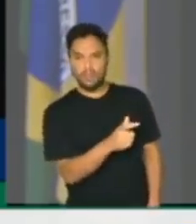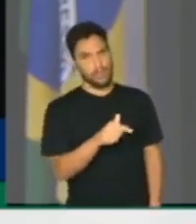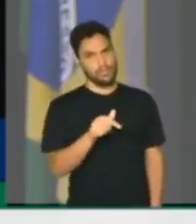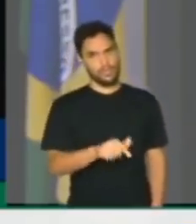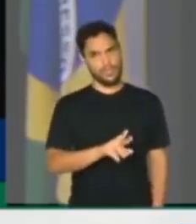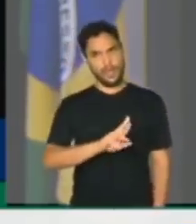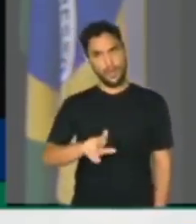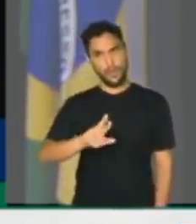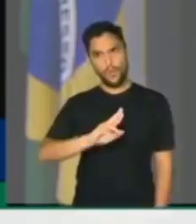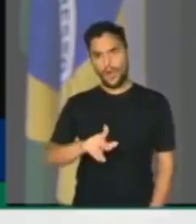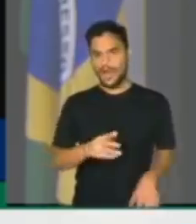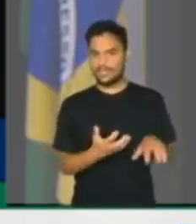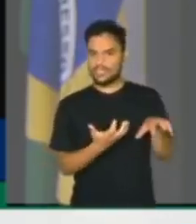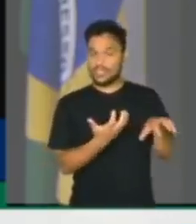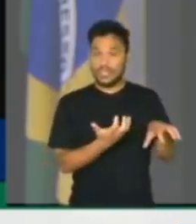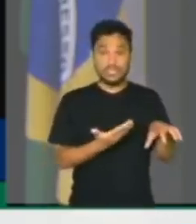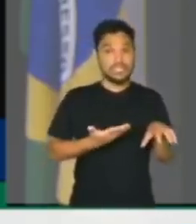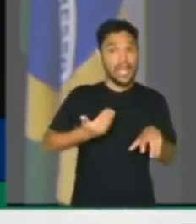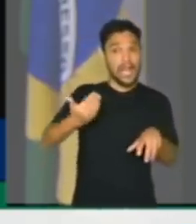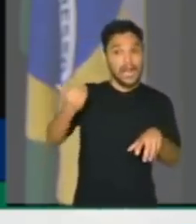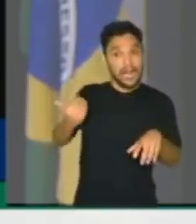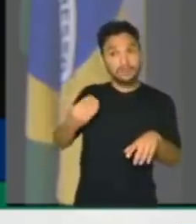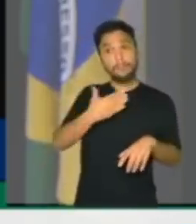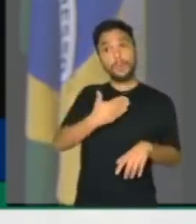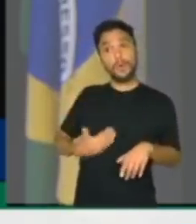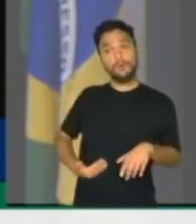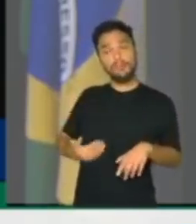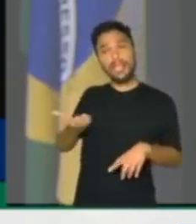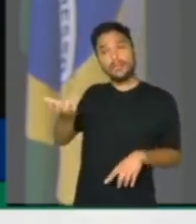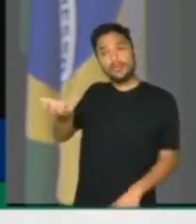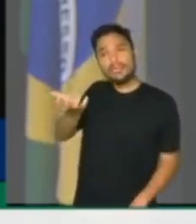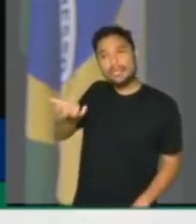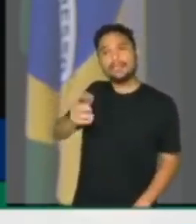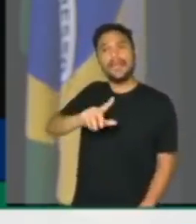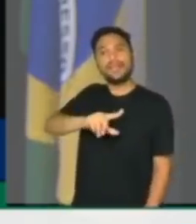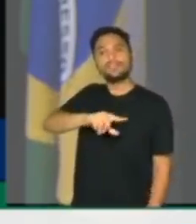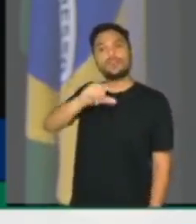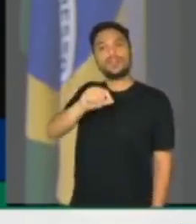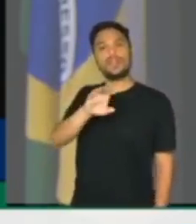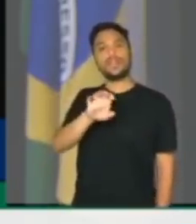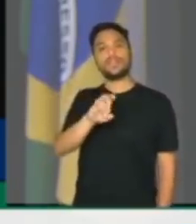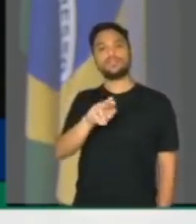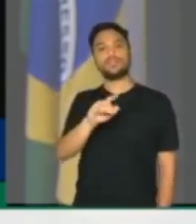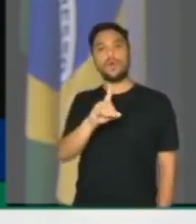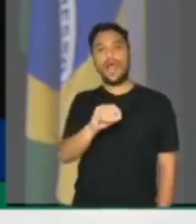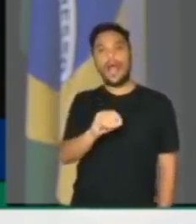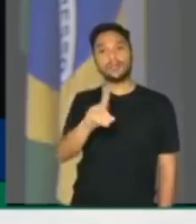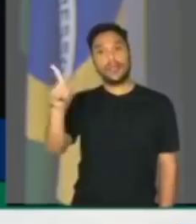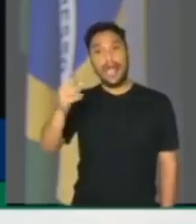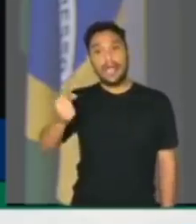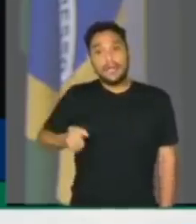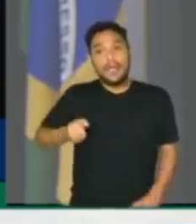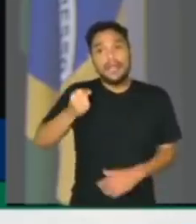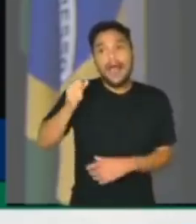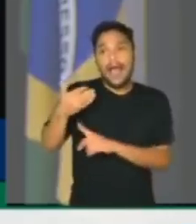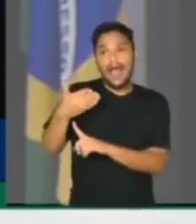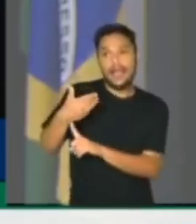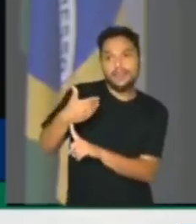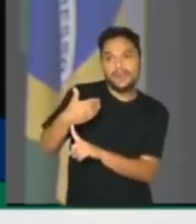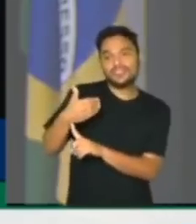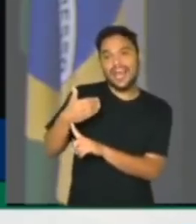nacional não era chantagista quando o governo queria indicar eduardo bolsonaro para embaixada em washington